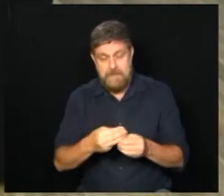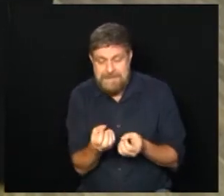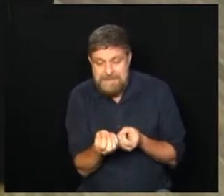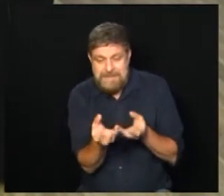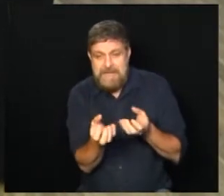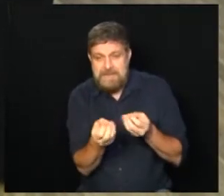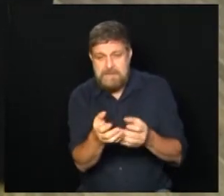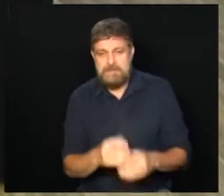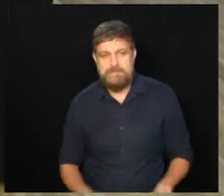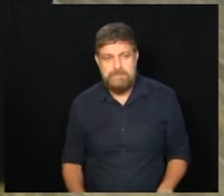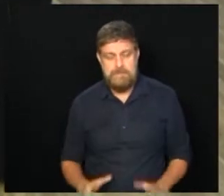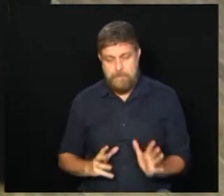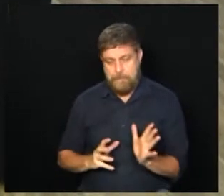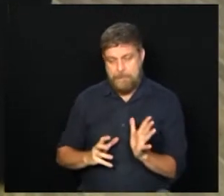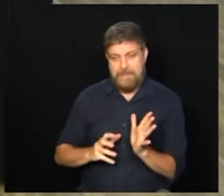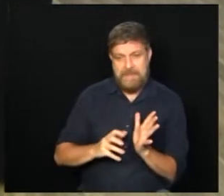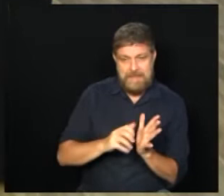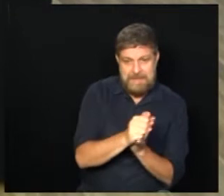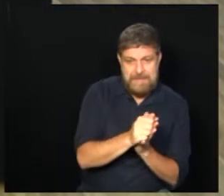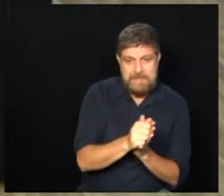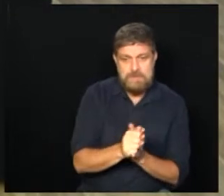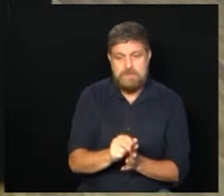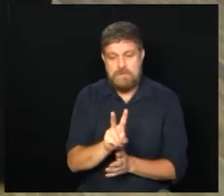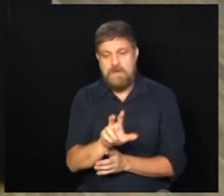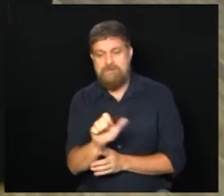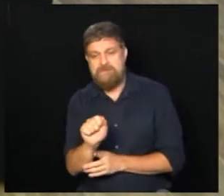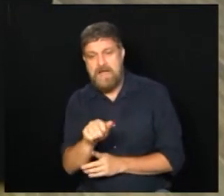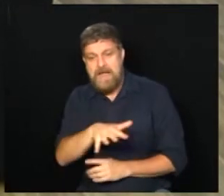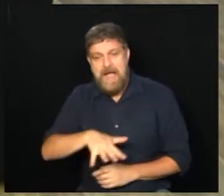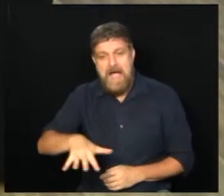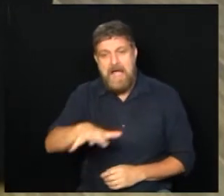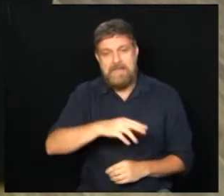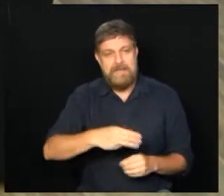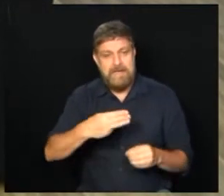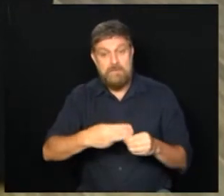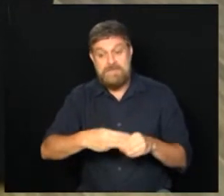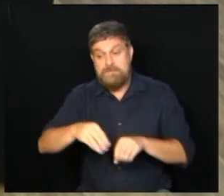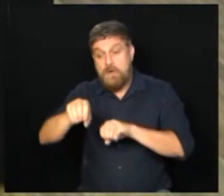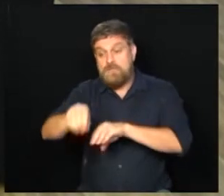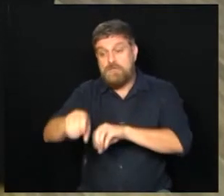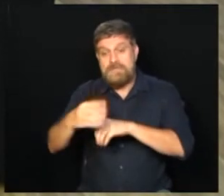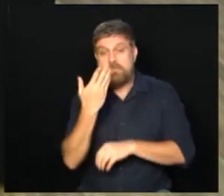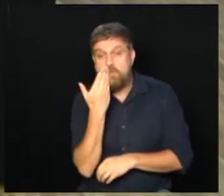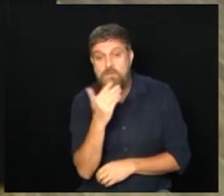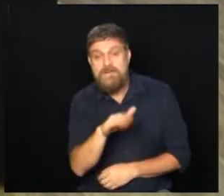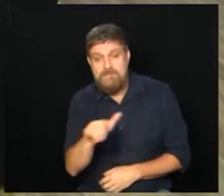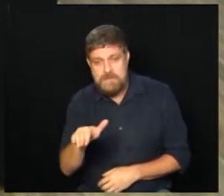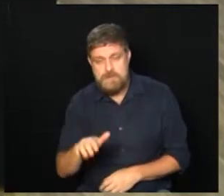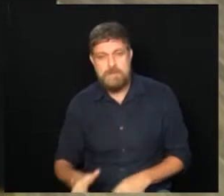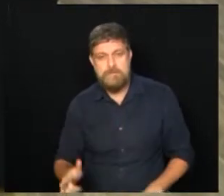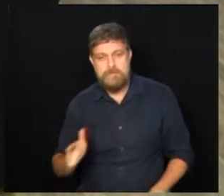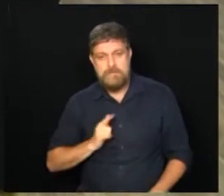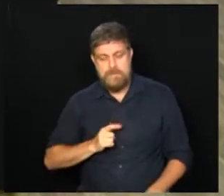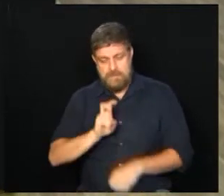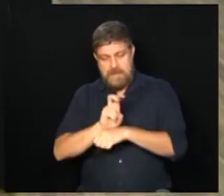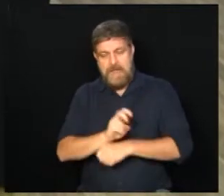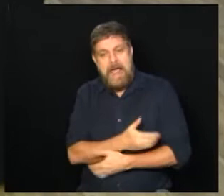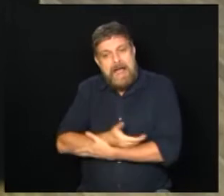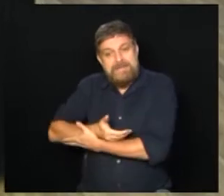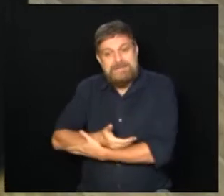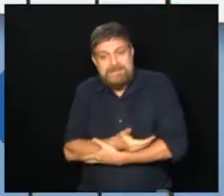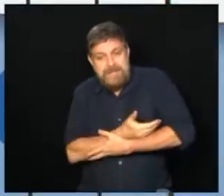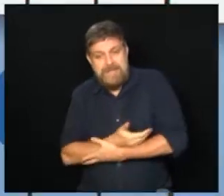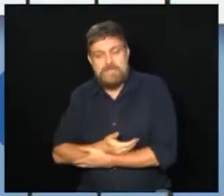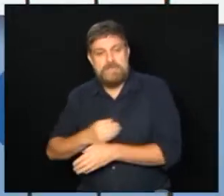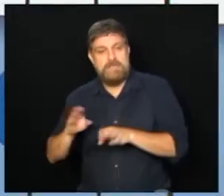Campinas, cadastro aberto para as vagas na rede municipal de educação infantil. Isso, são as creches e também